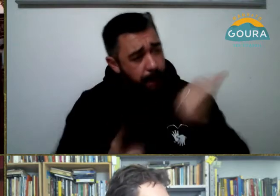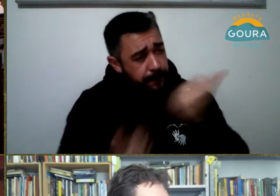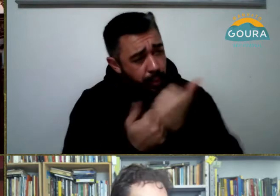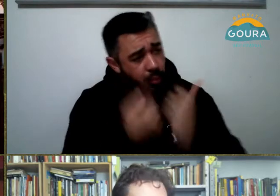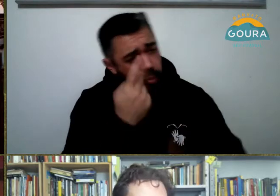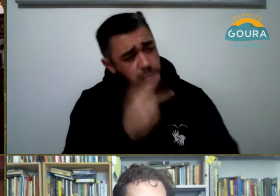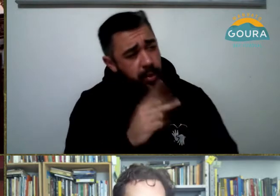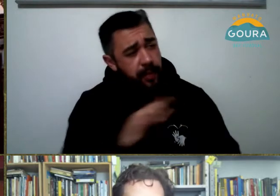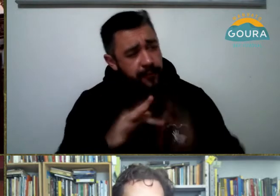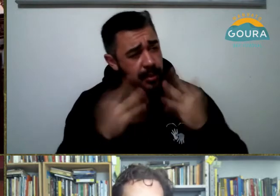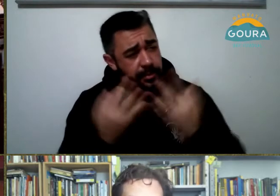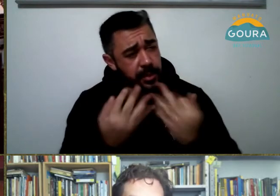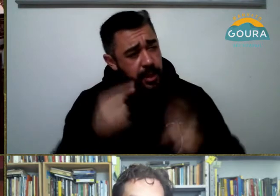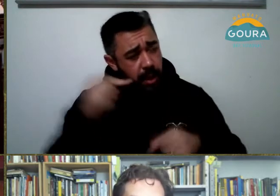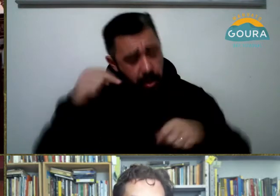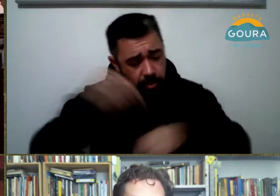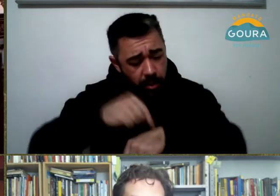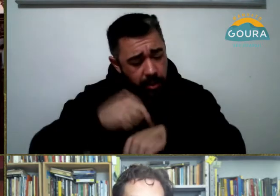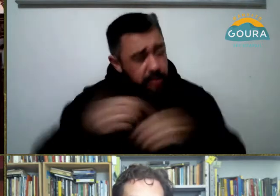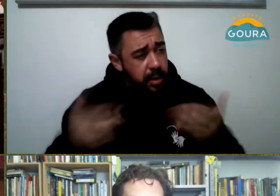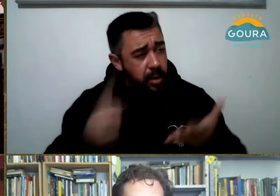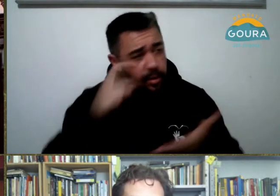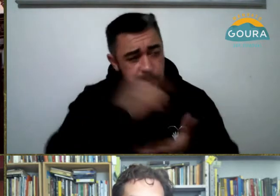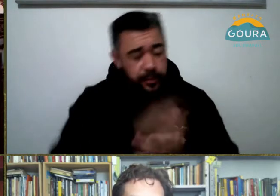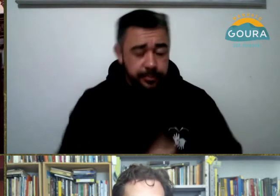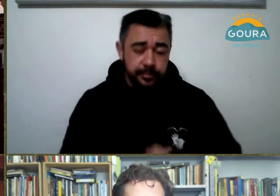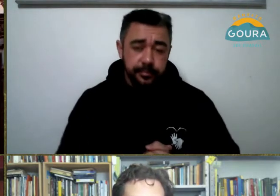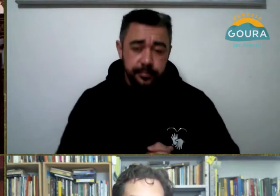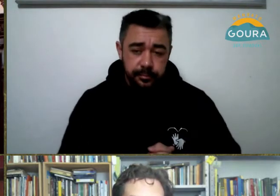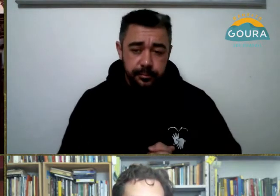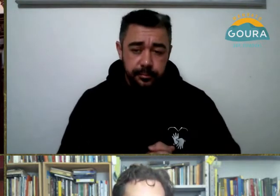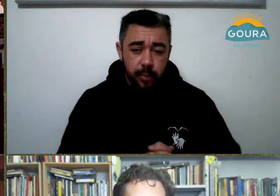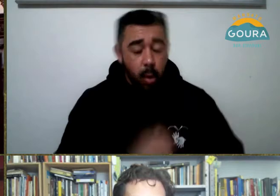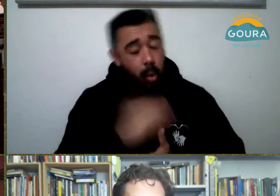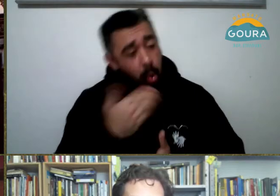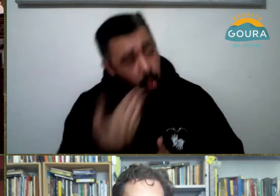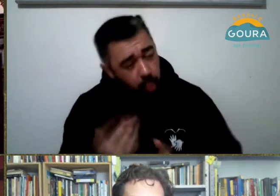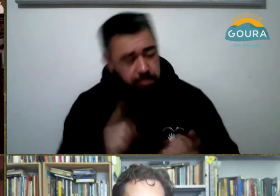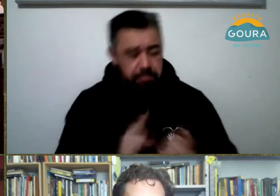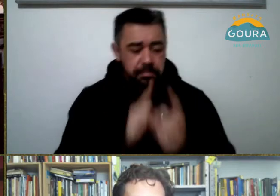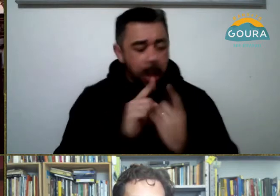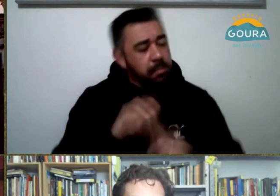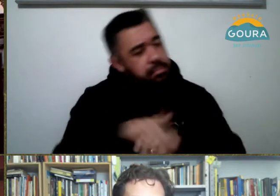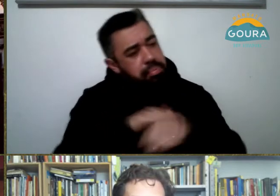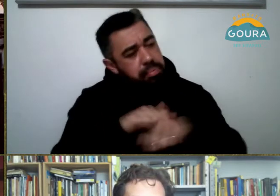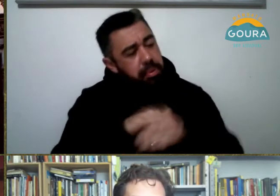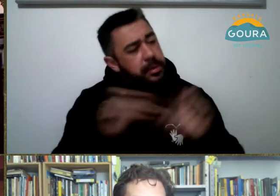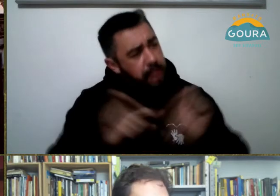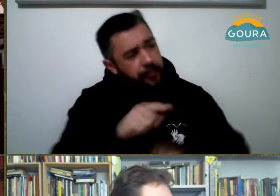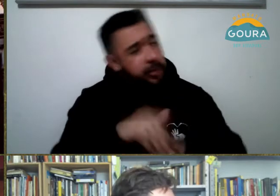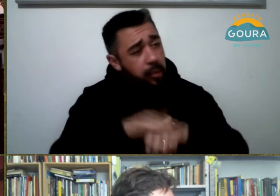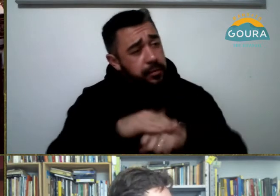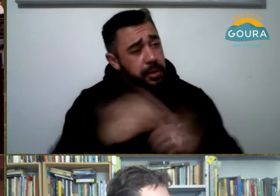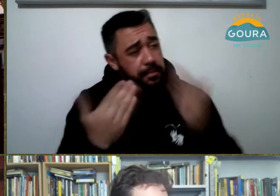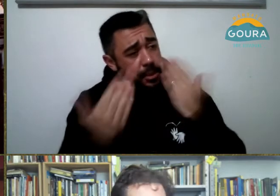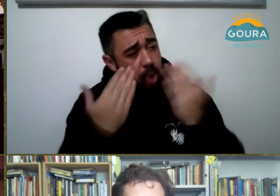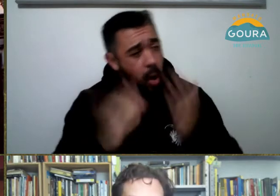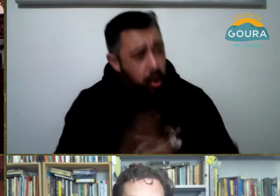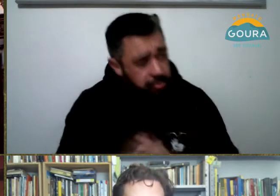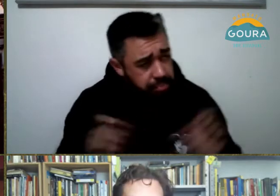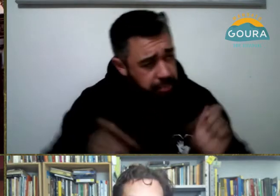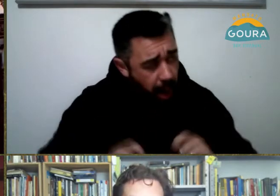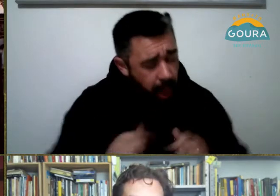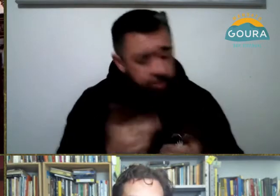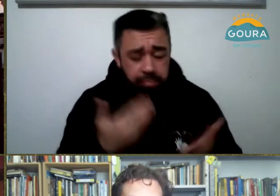momento difícil, ou consigo, com quem possa discutir, com um psicólogo, por exemplo, com quem possa discutir